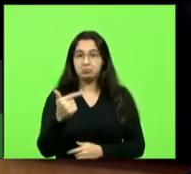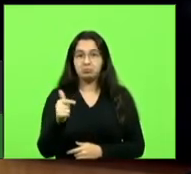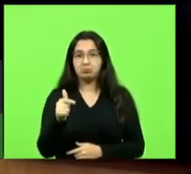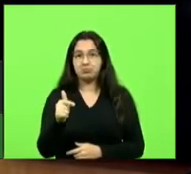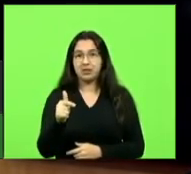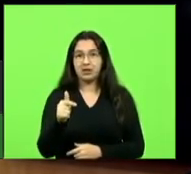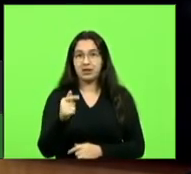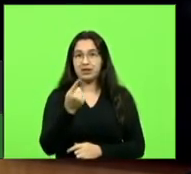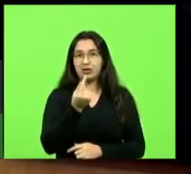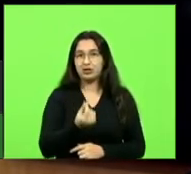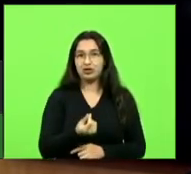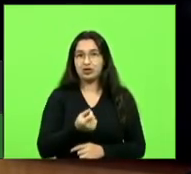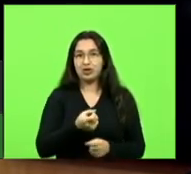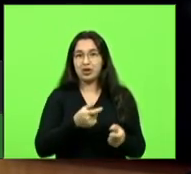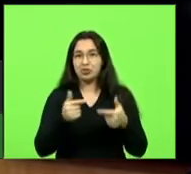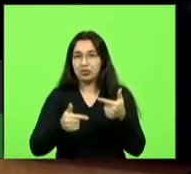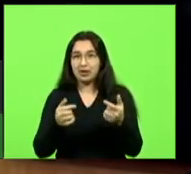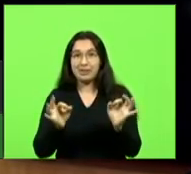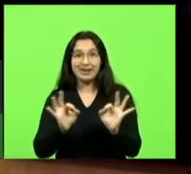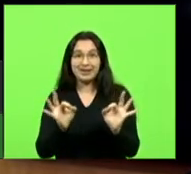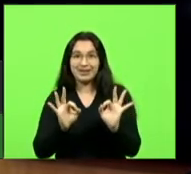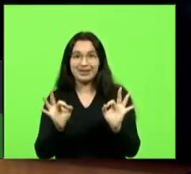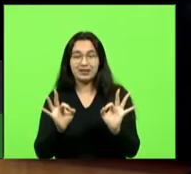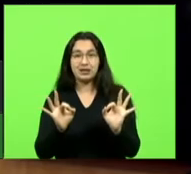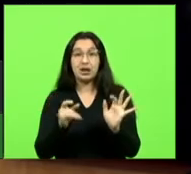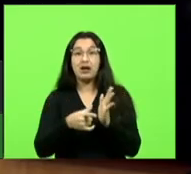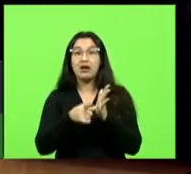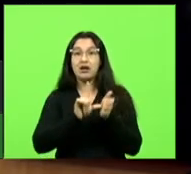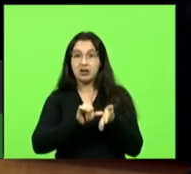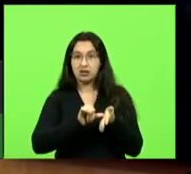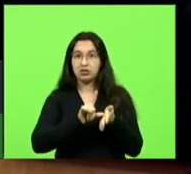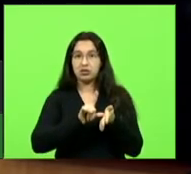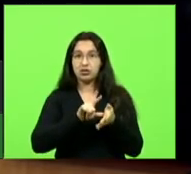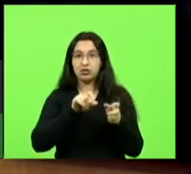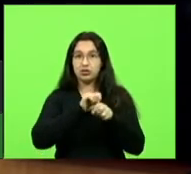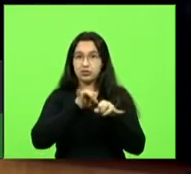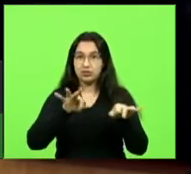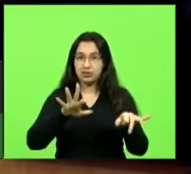renda. Antes da pandemia, nós tínhamos